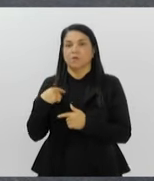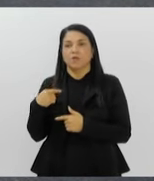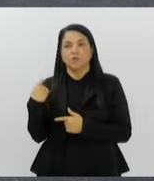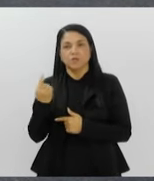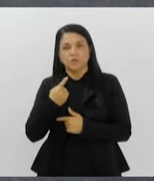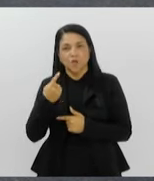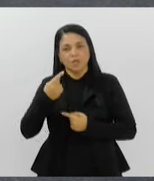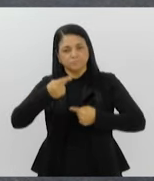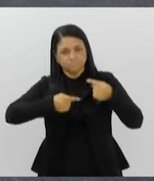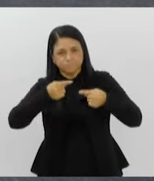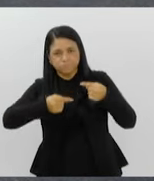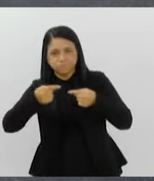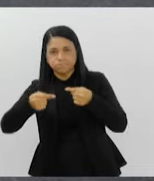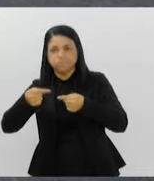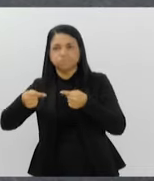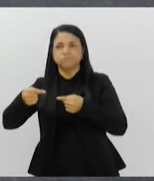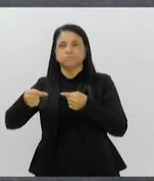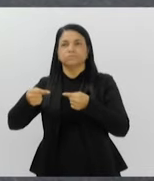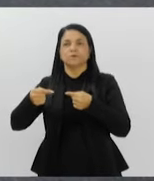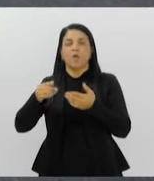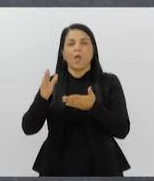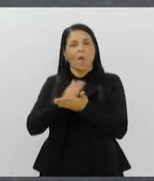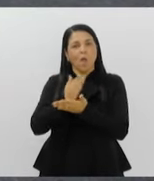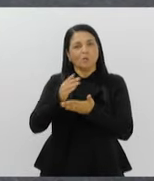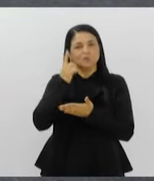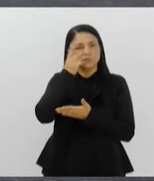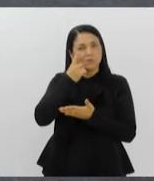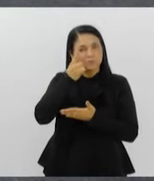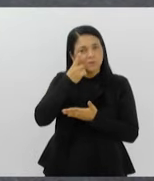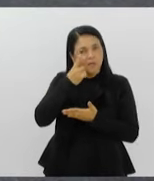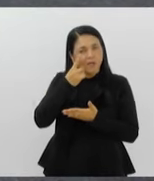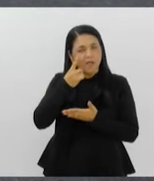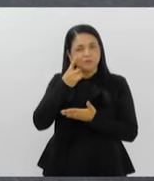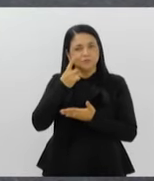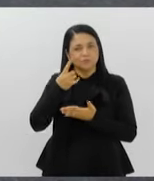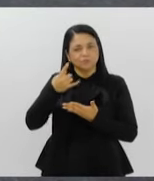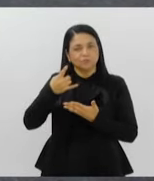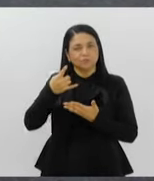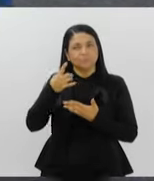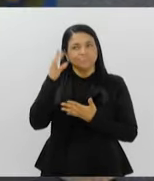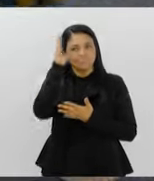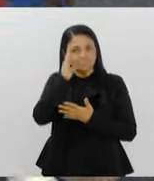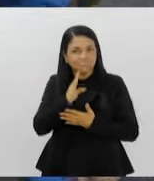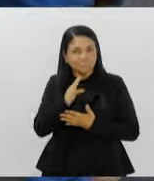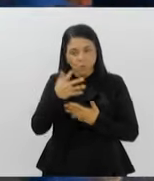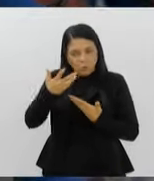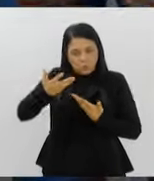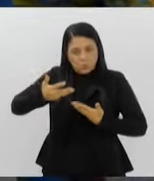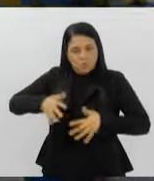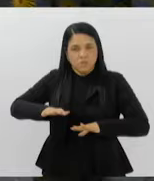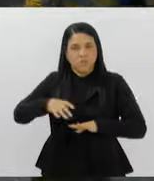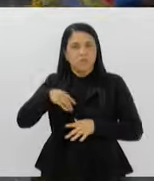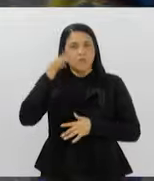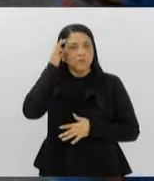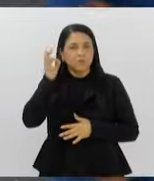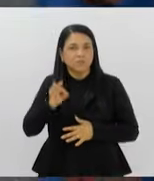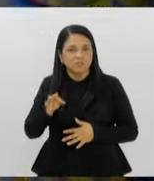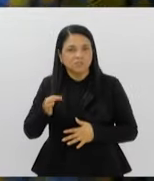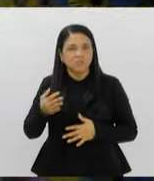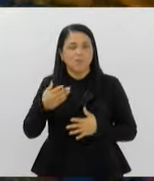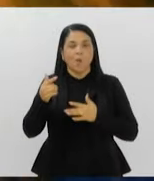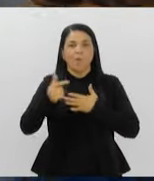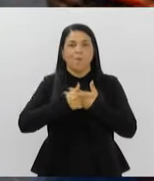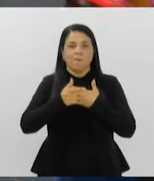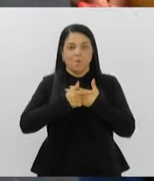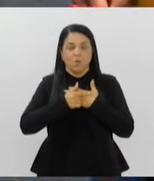nacionalmente, né, combatidos por alguns deputados que, a nível nacional, não entendiam o nosso papel. E o nosso papel